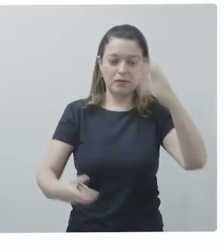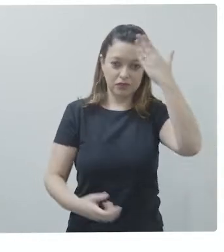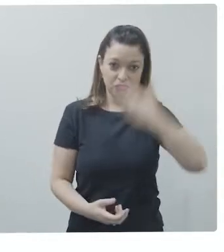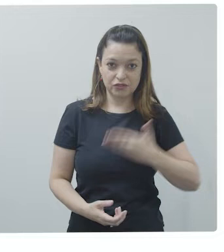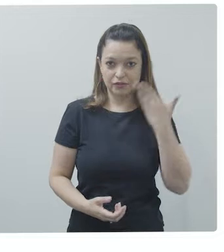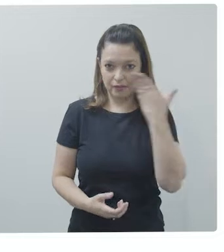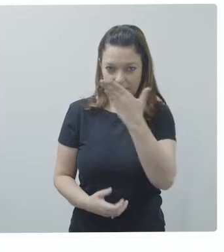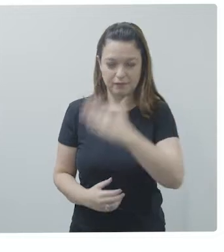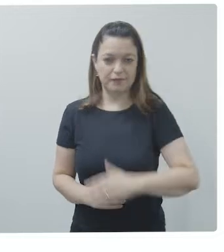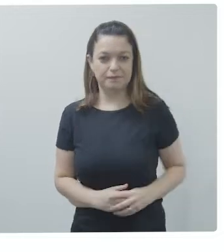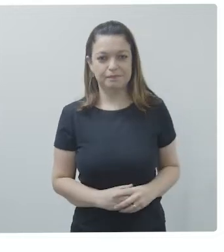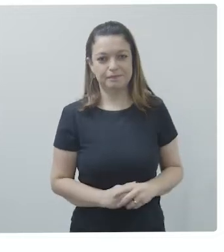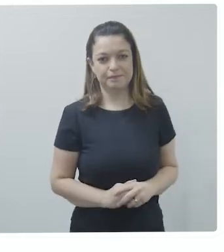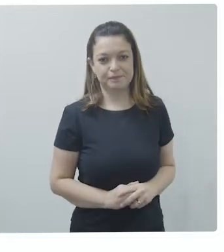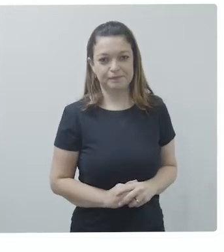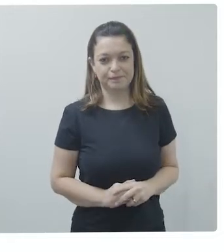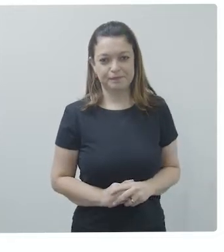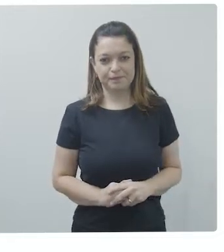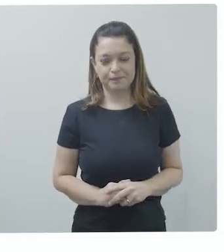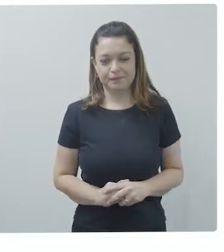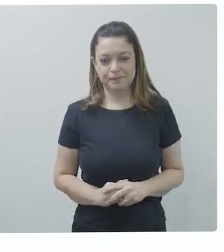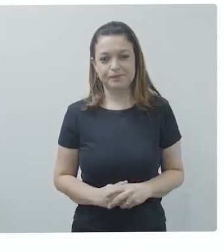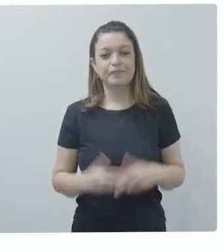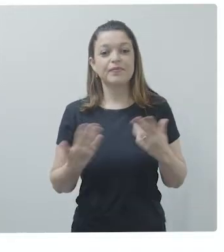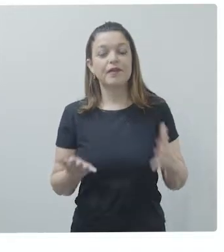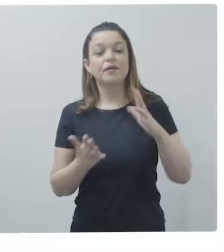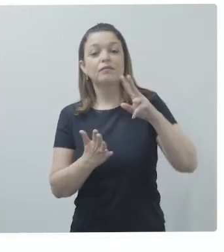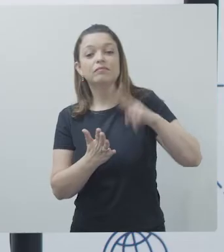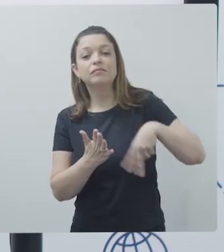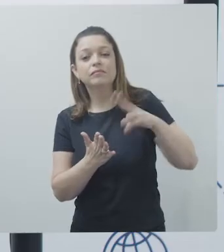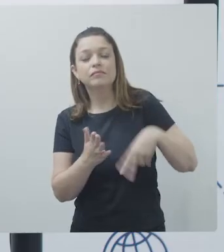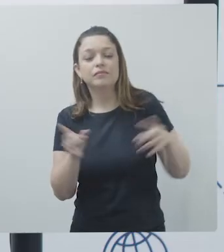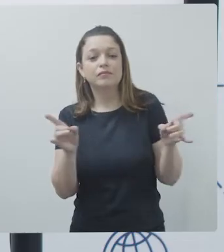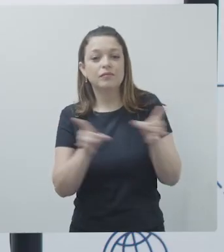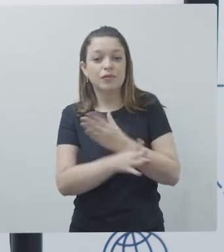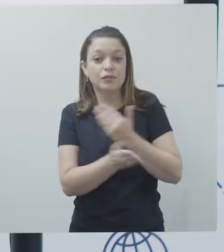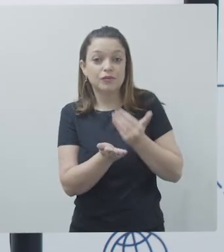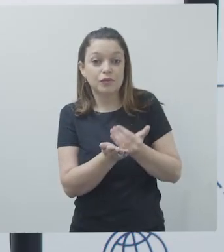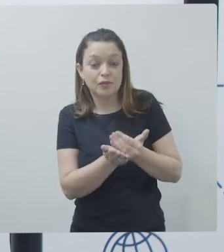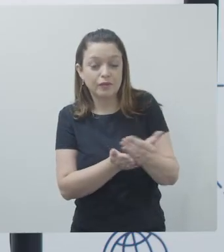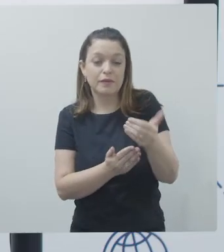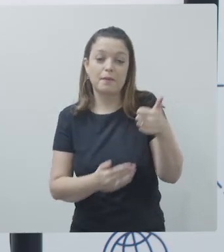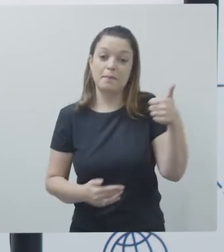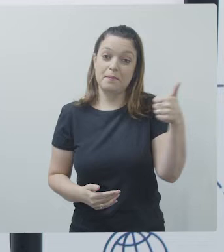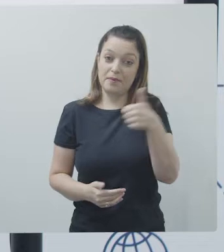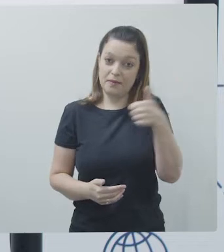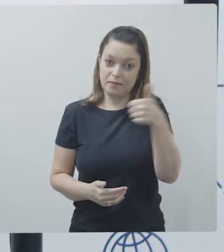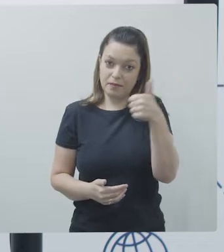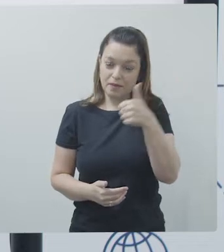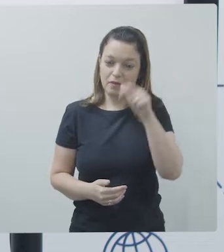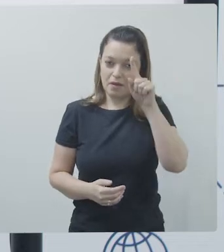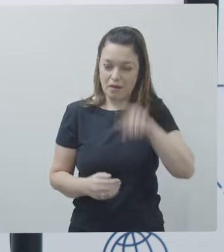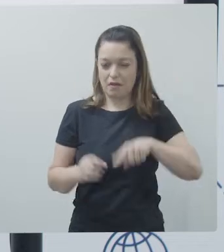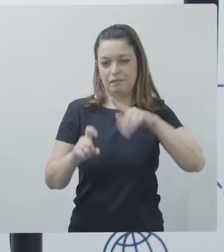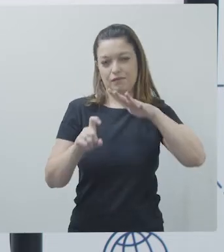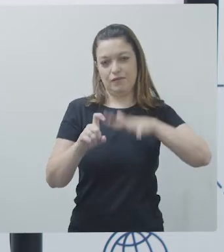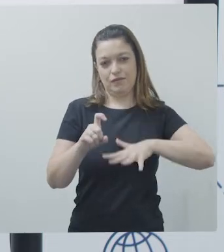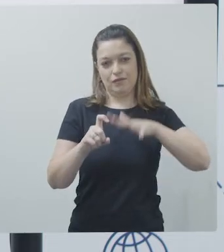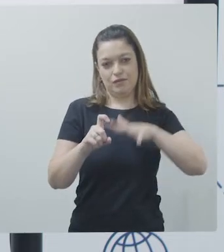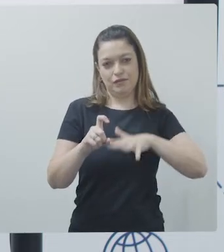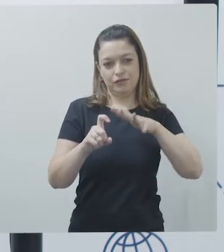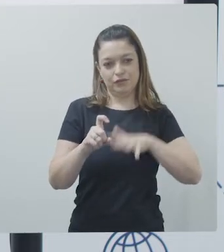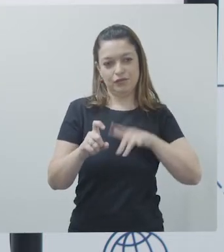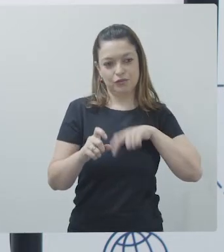dele. Fizemos a leitura introdutória, certo? Dessa parte da mitologia antes